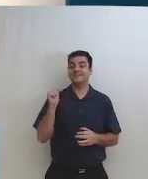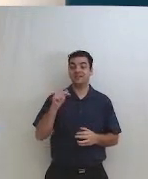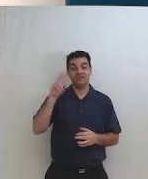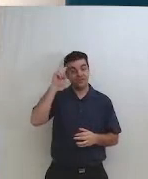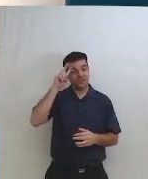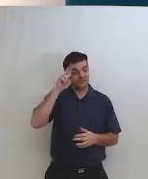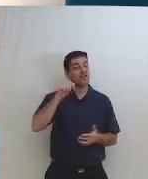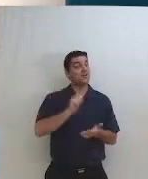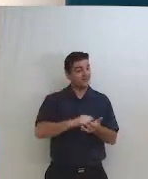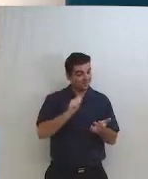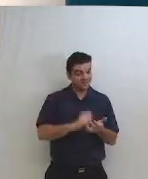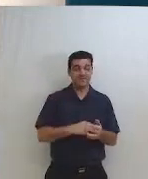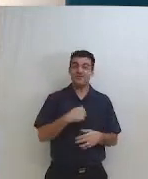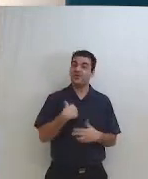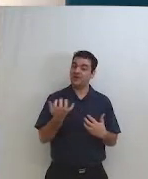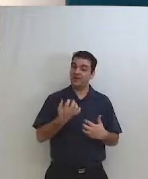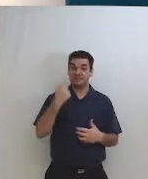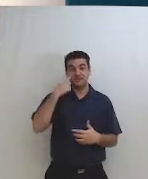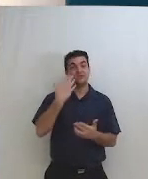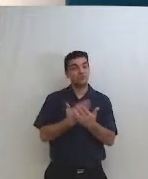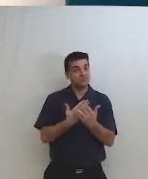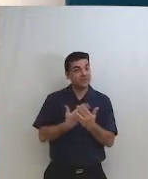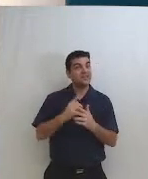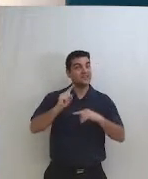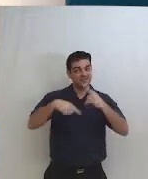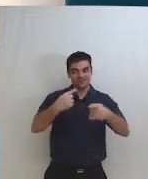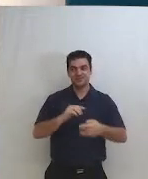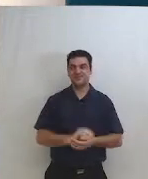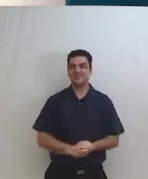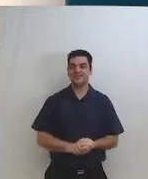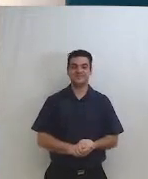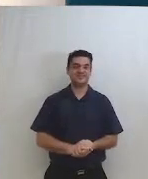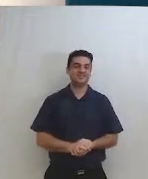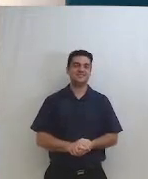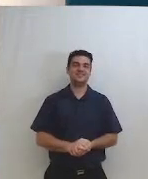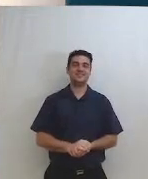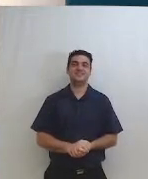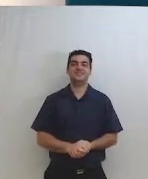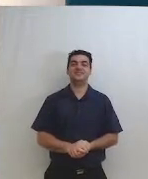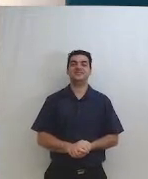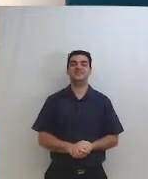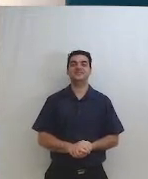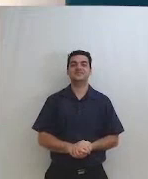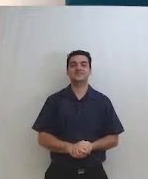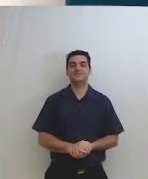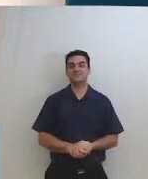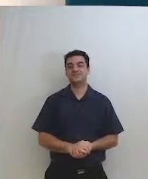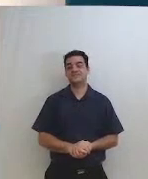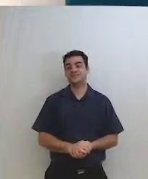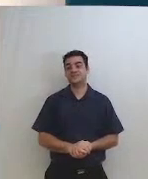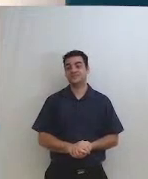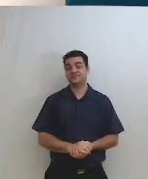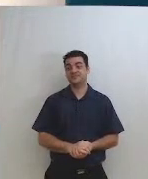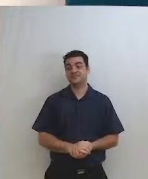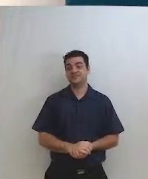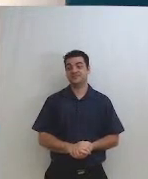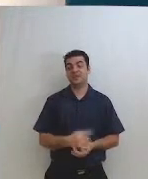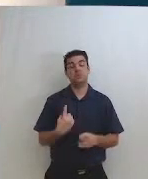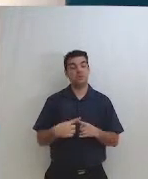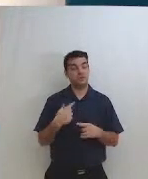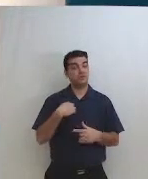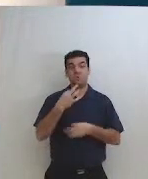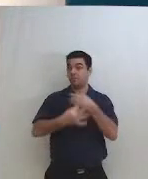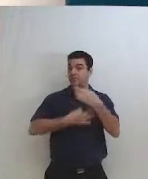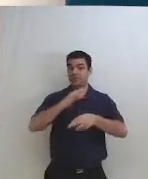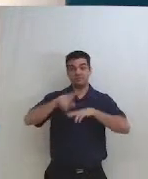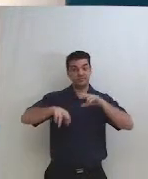para o precedente. Me interessa no outro argumento. Quanto antes. E me interessa no outro argumento. Então fica